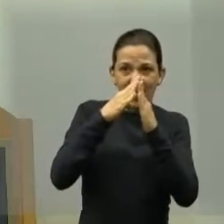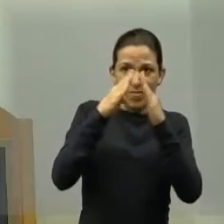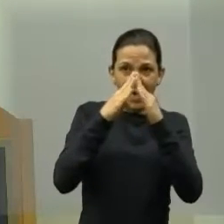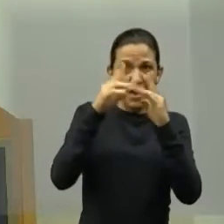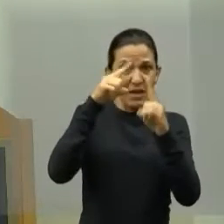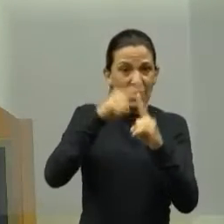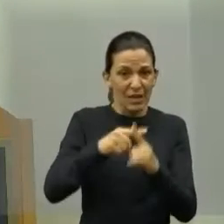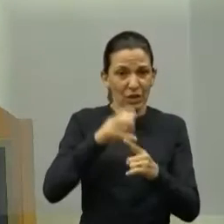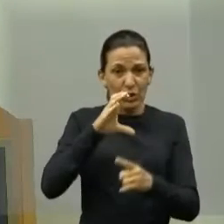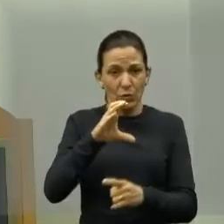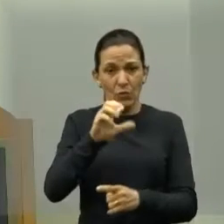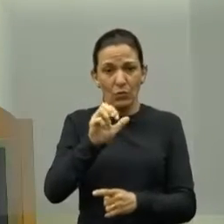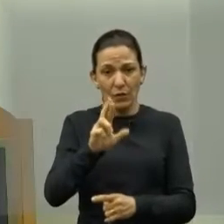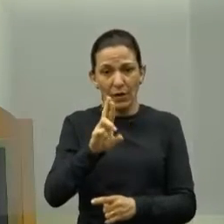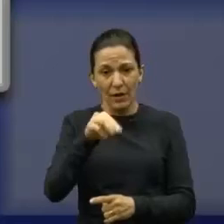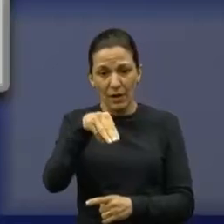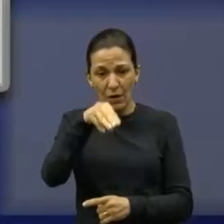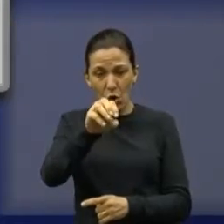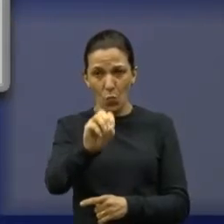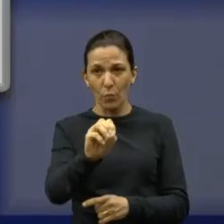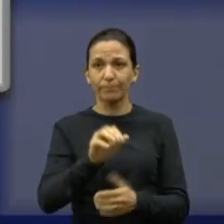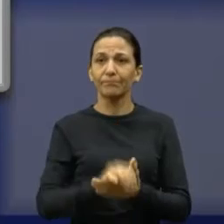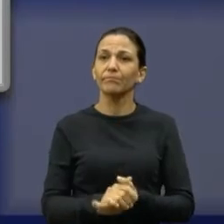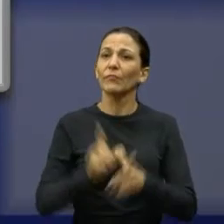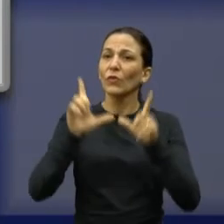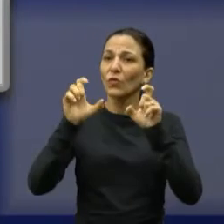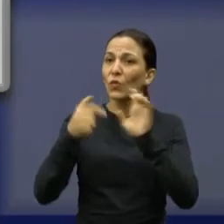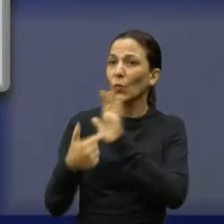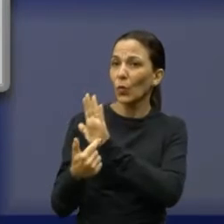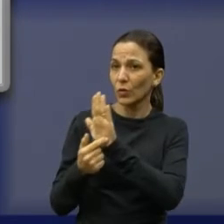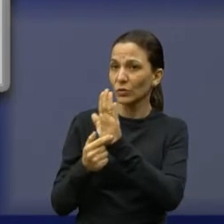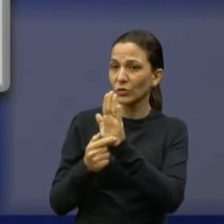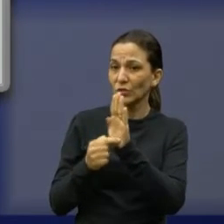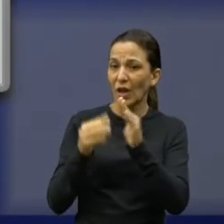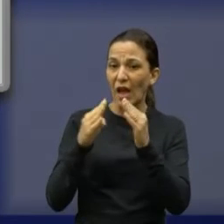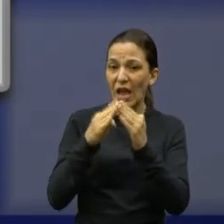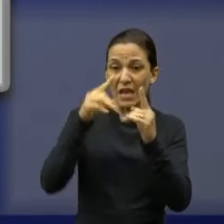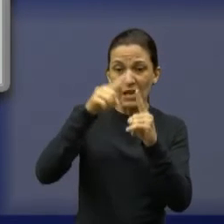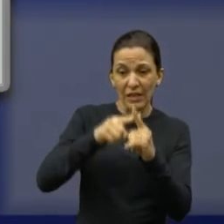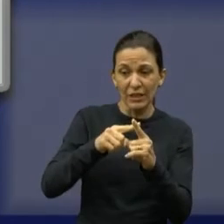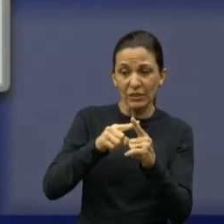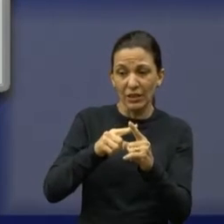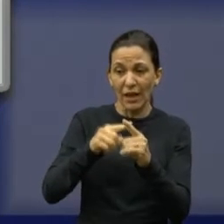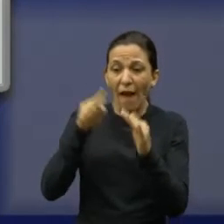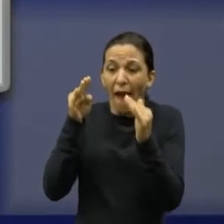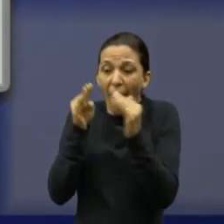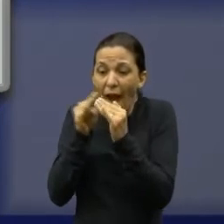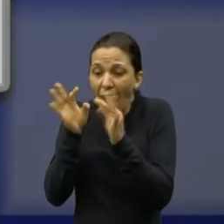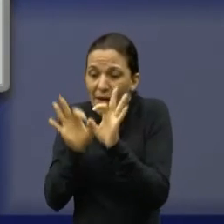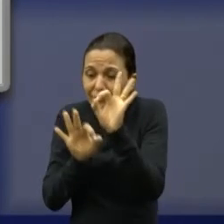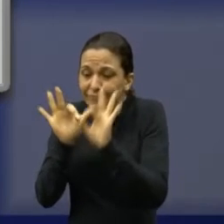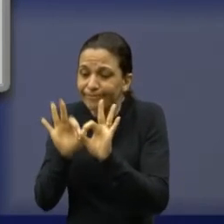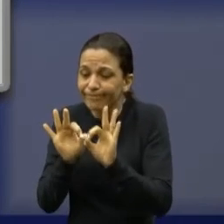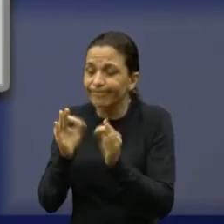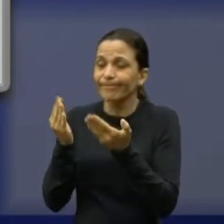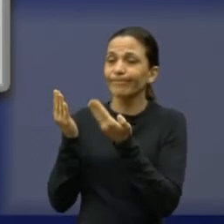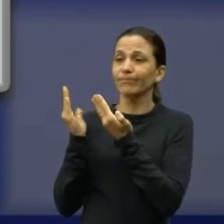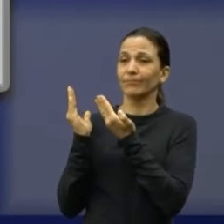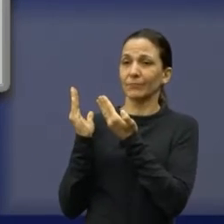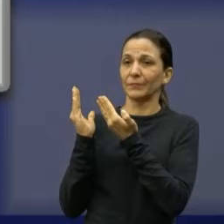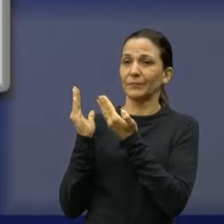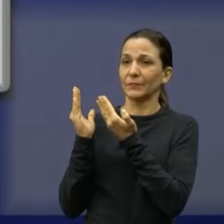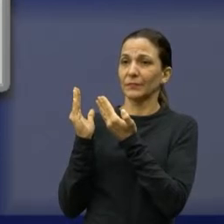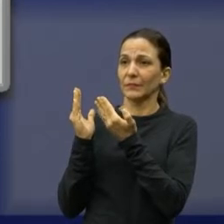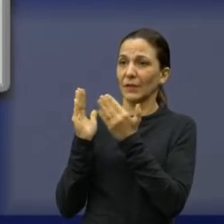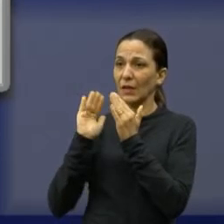uma foto aí, por gentileza. Essa foto aí, por exemplo, é do lado da igreja. Simplesmente é uma casa ali do lado da igreja. O entorno